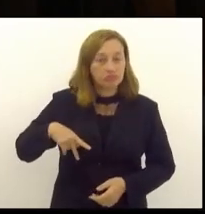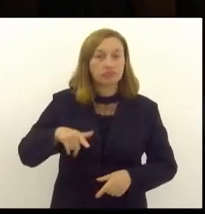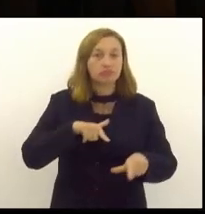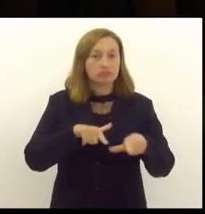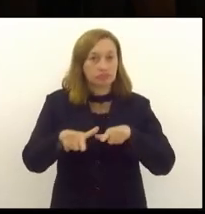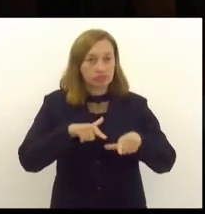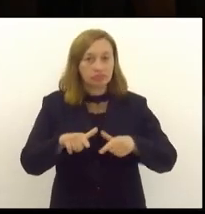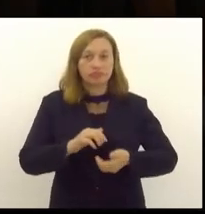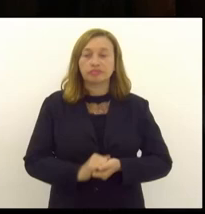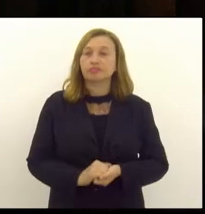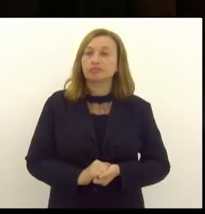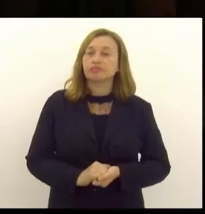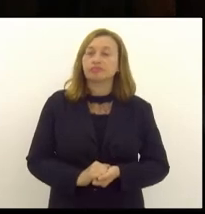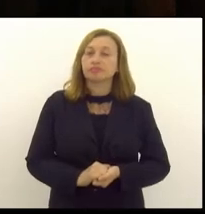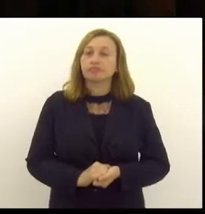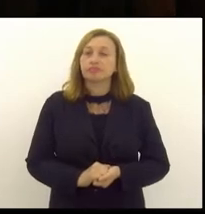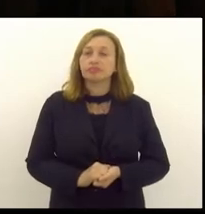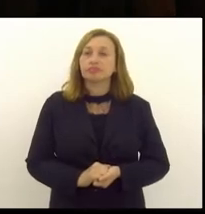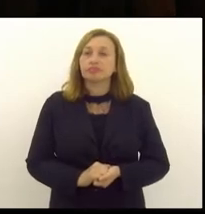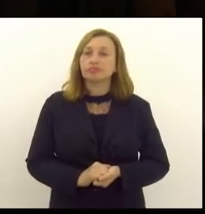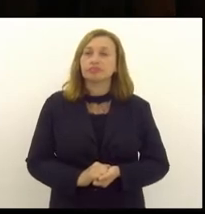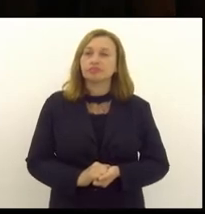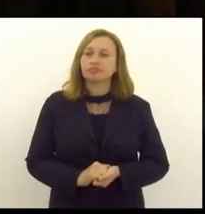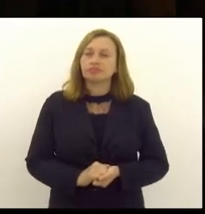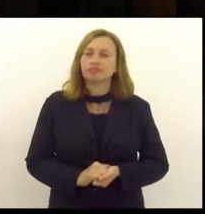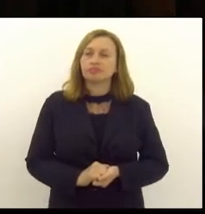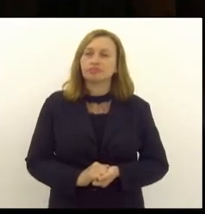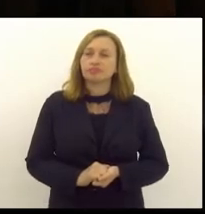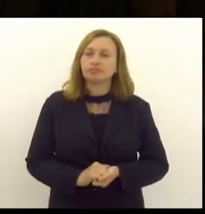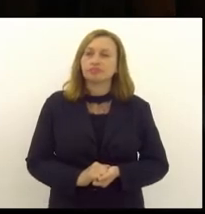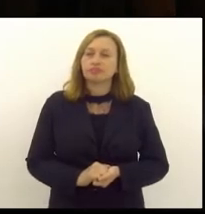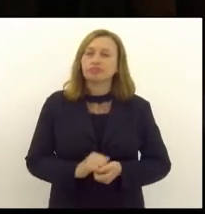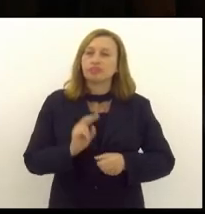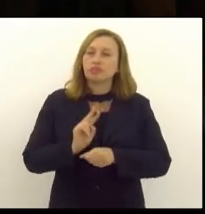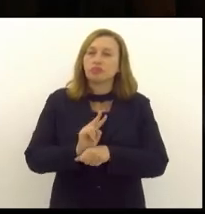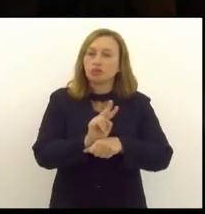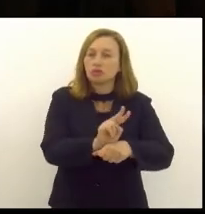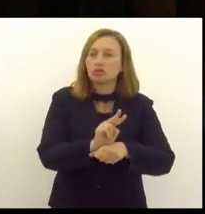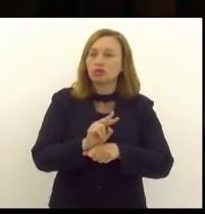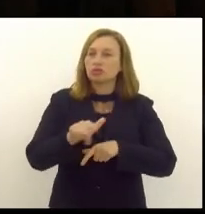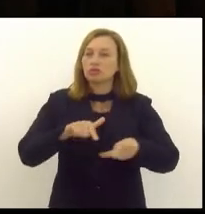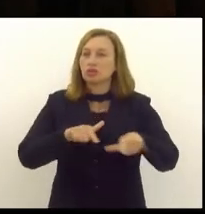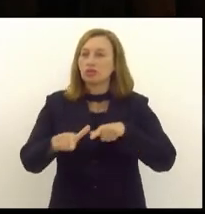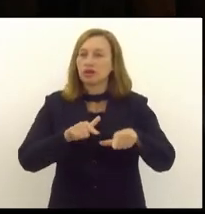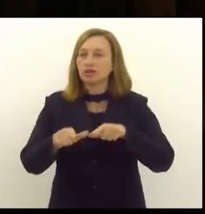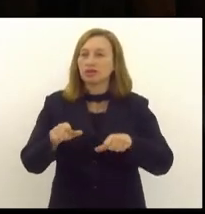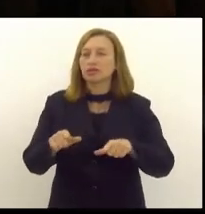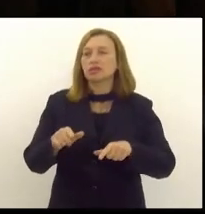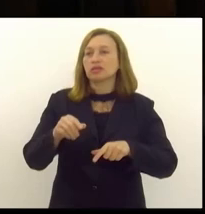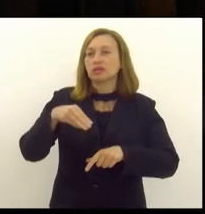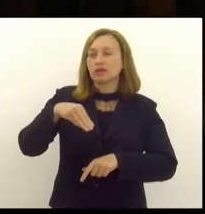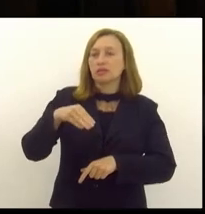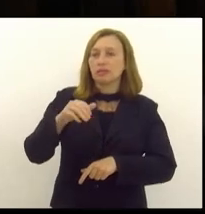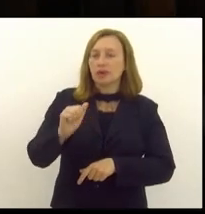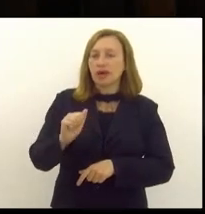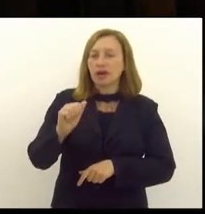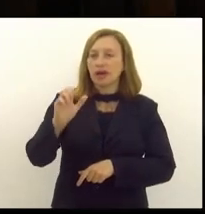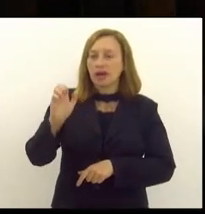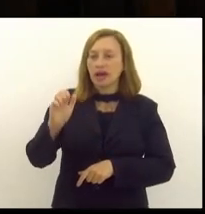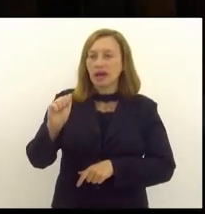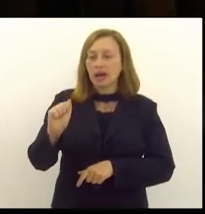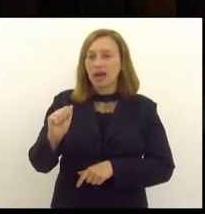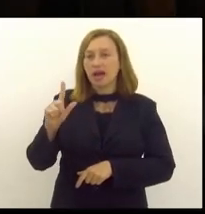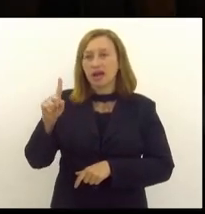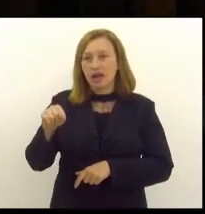Trabalho, sobretudo na Procuradoria do Trabalho de Macaé, a qual tive muito